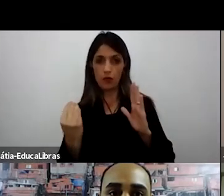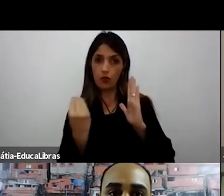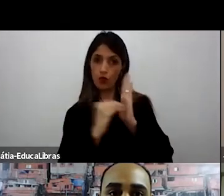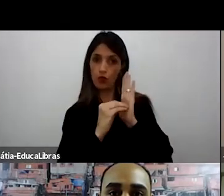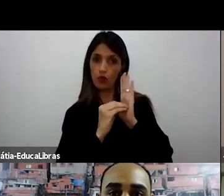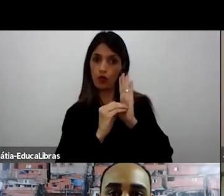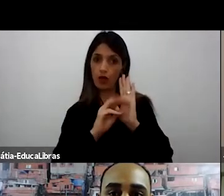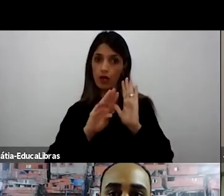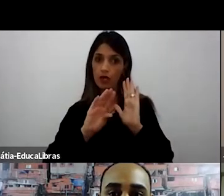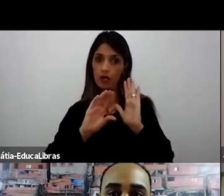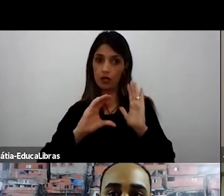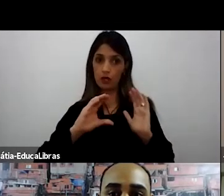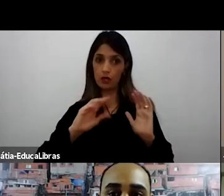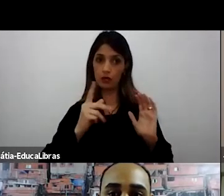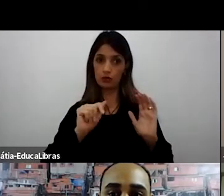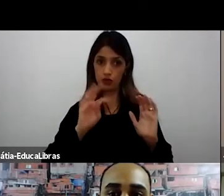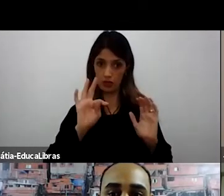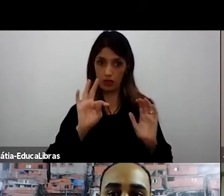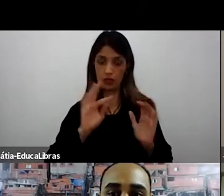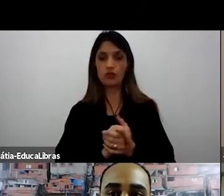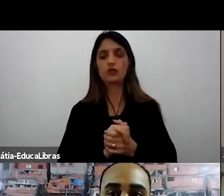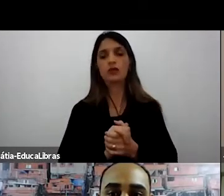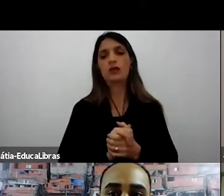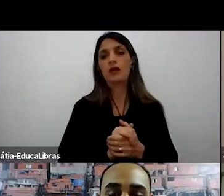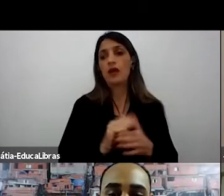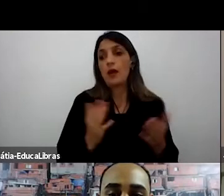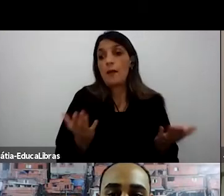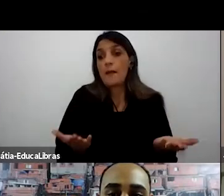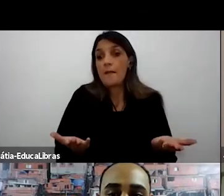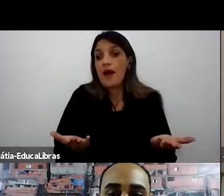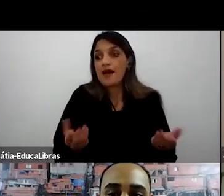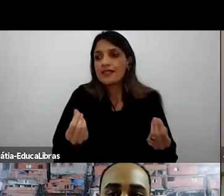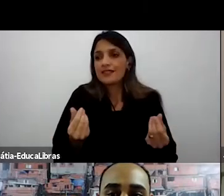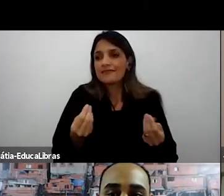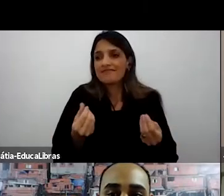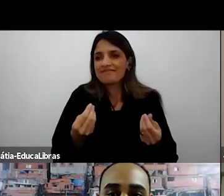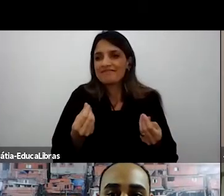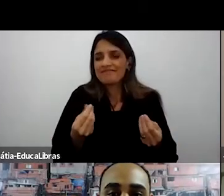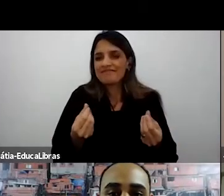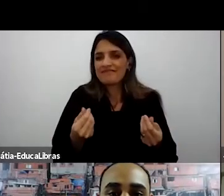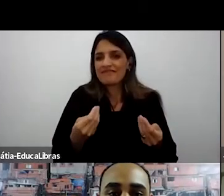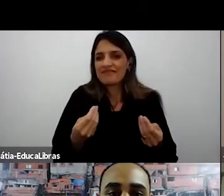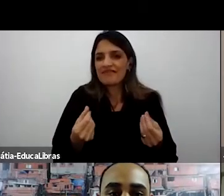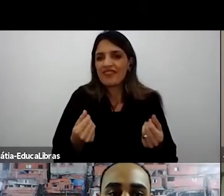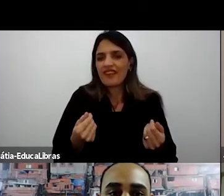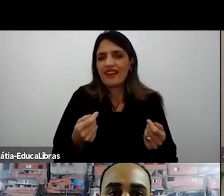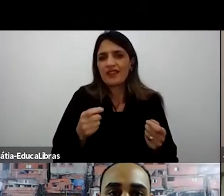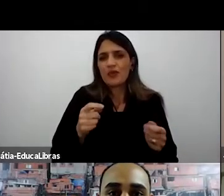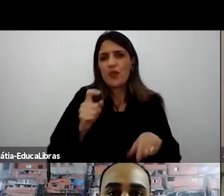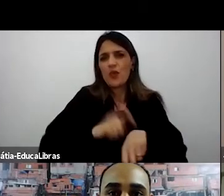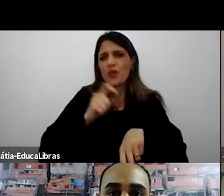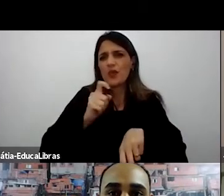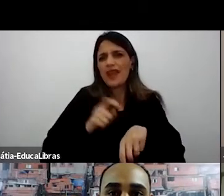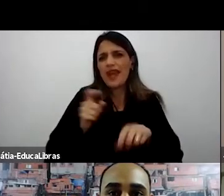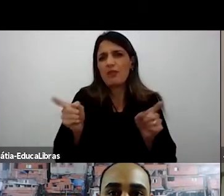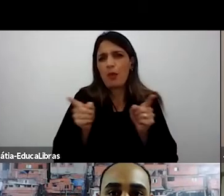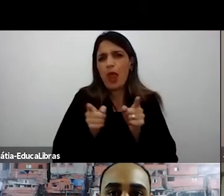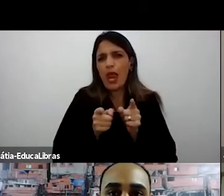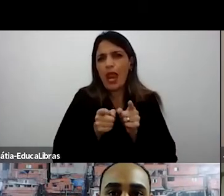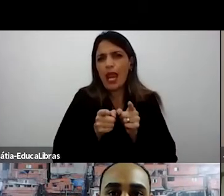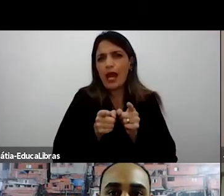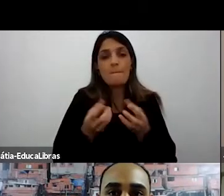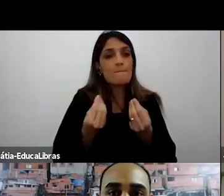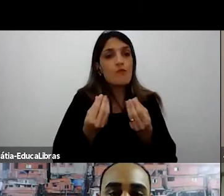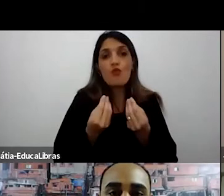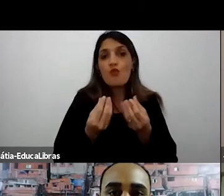E, na verdade, gente, queria só dizer que assim, ele é um aperitivo para vocês, né? A gente tem pouco tempo no final para muito assunto,